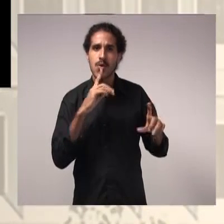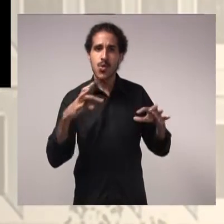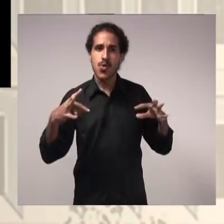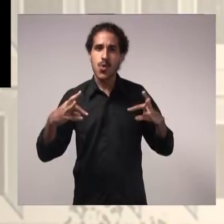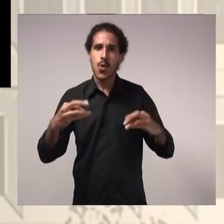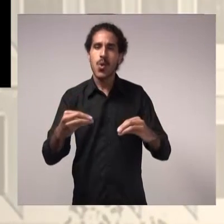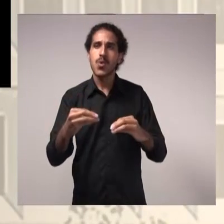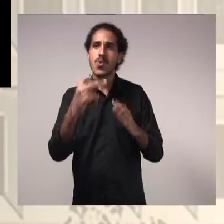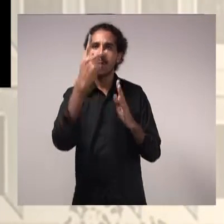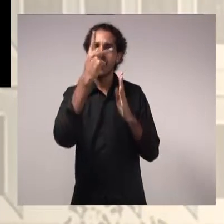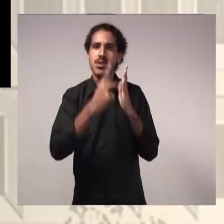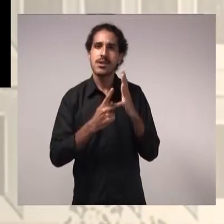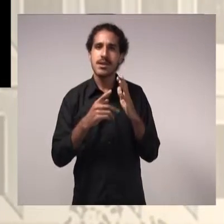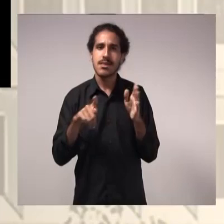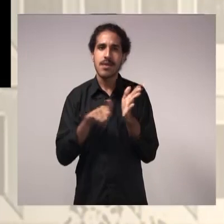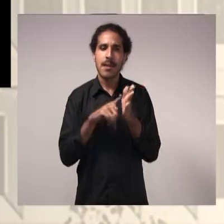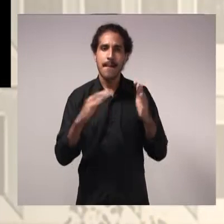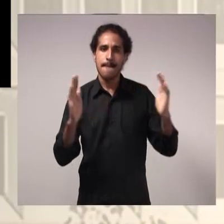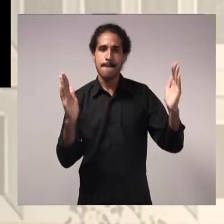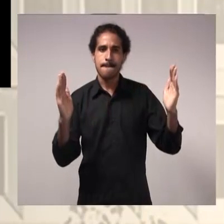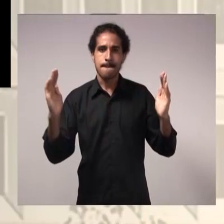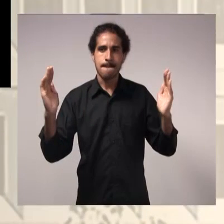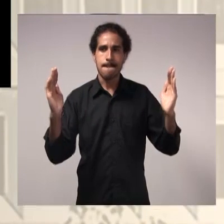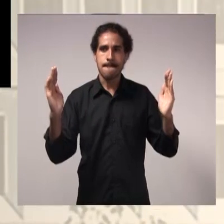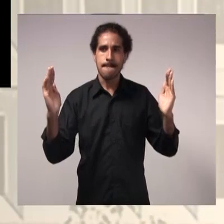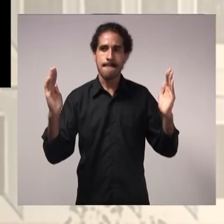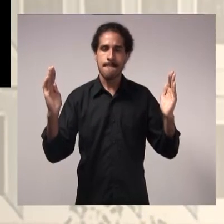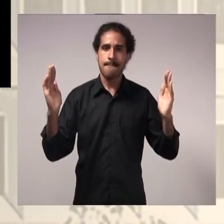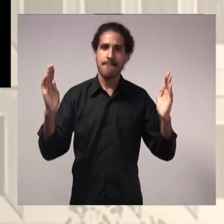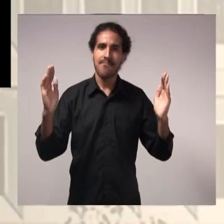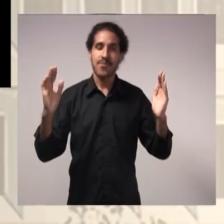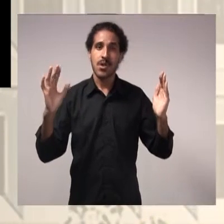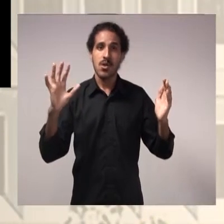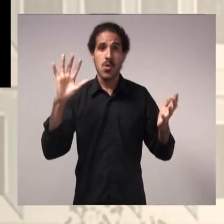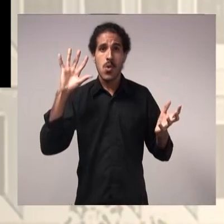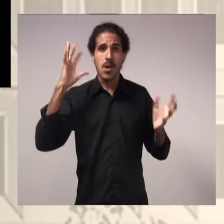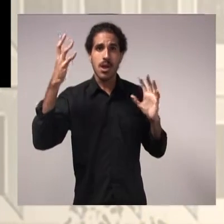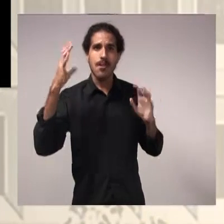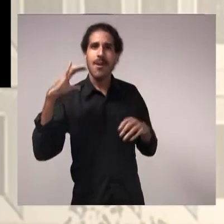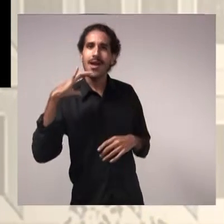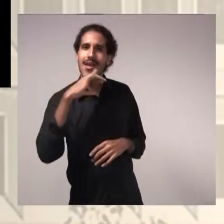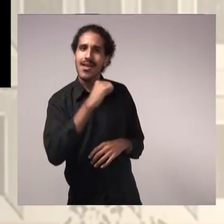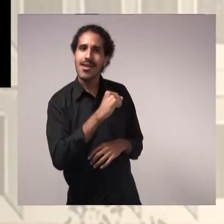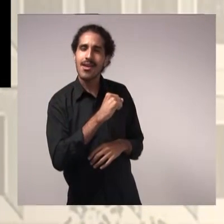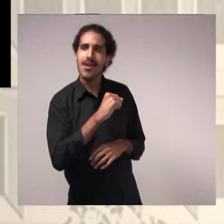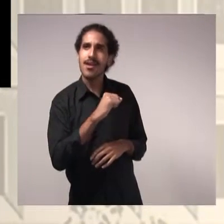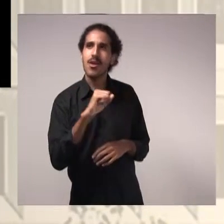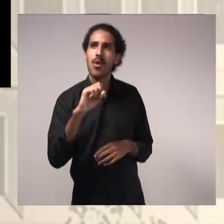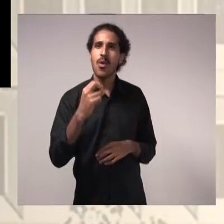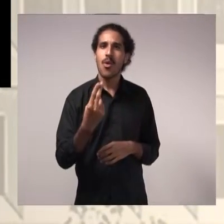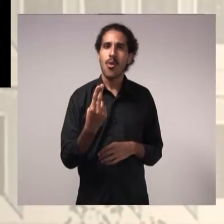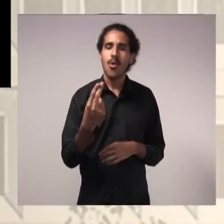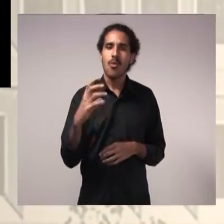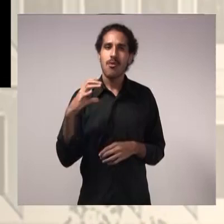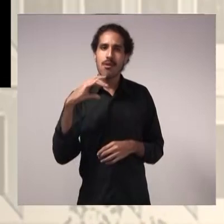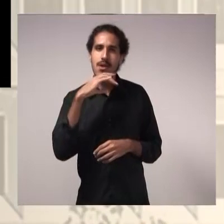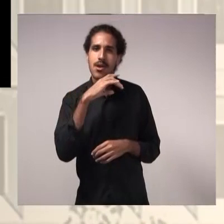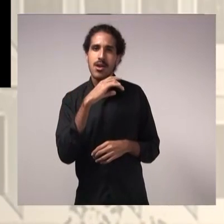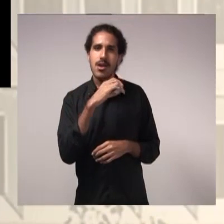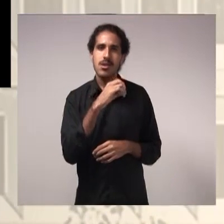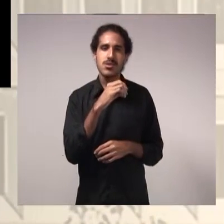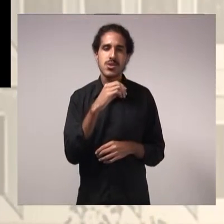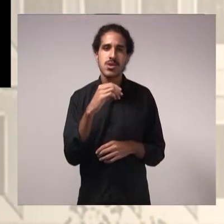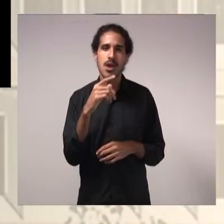estão nessa região do qual o clima quente, ou clima quente seco, ou clima quente úmido,